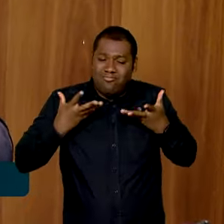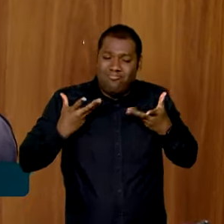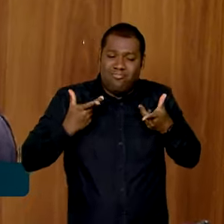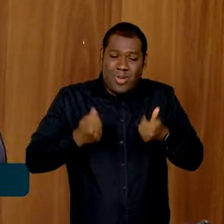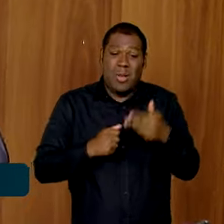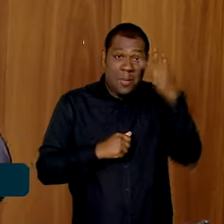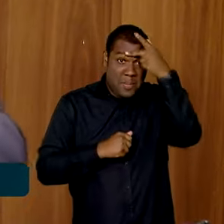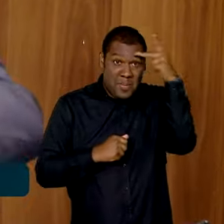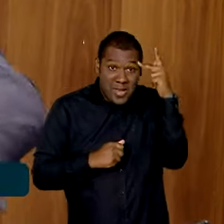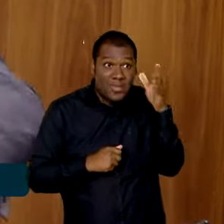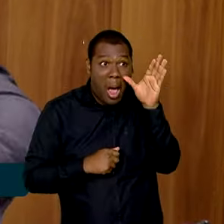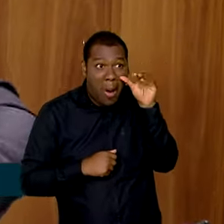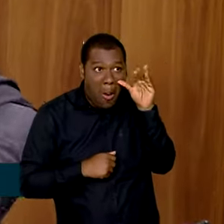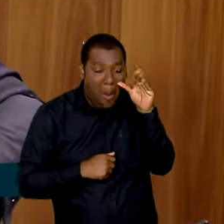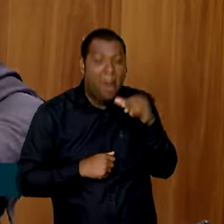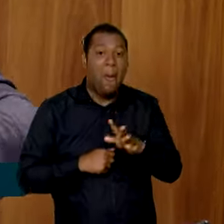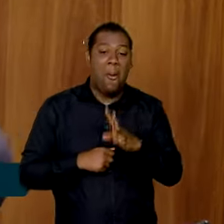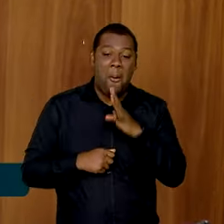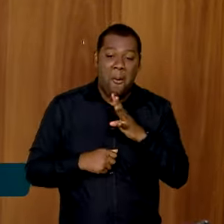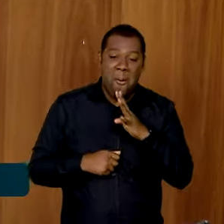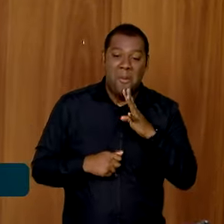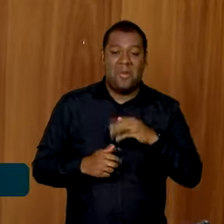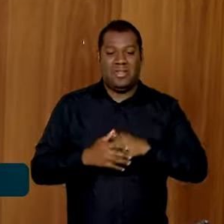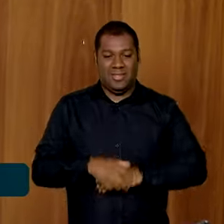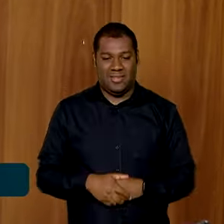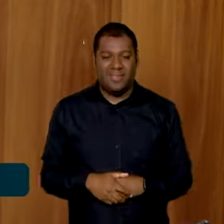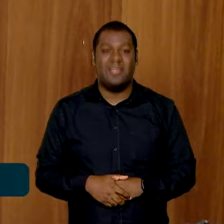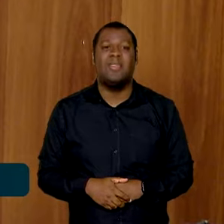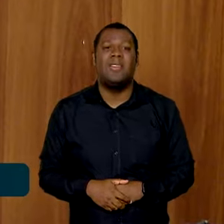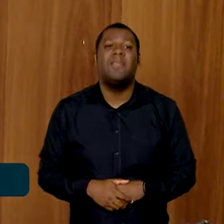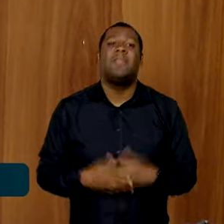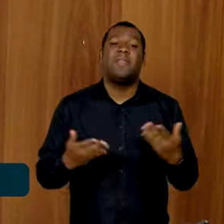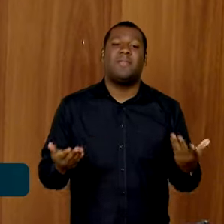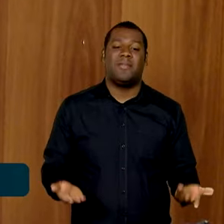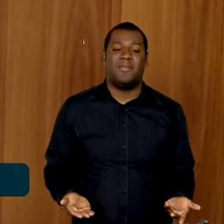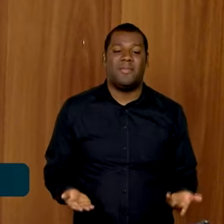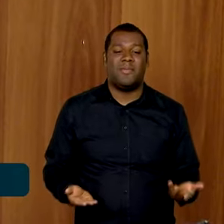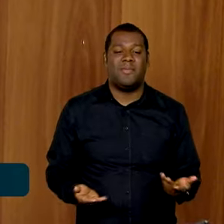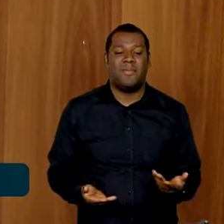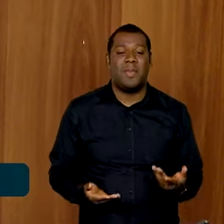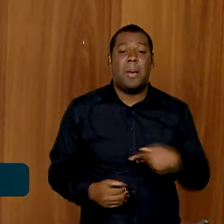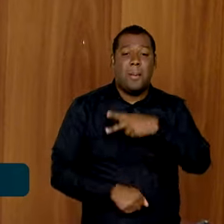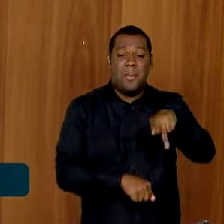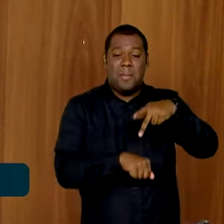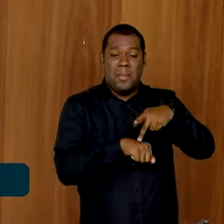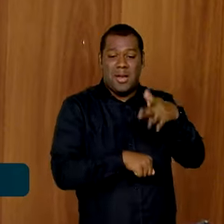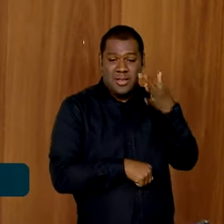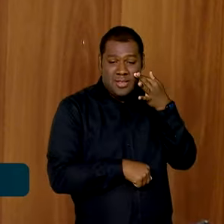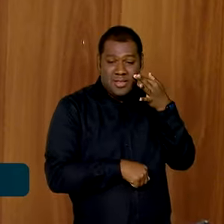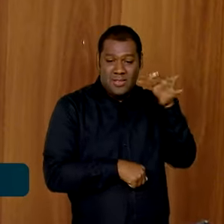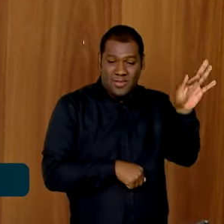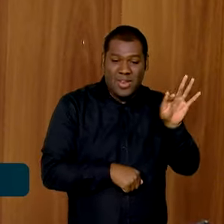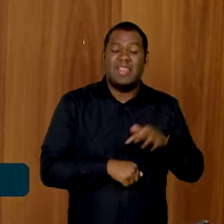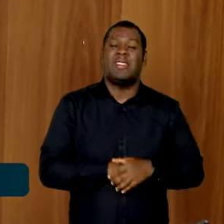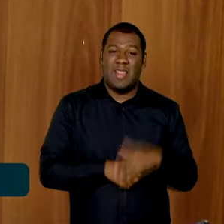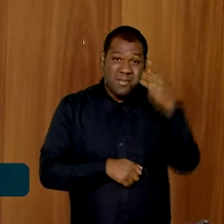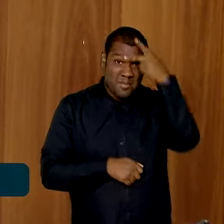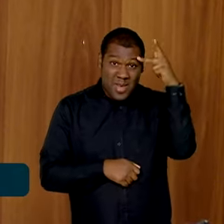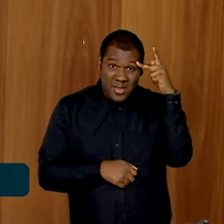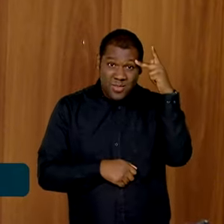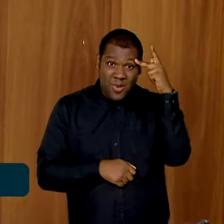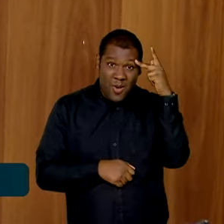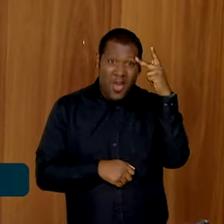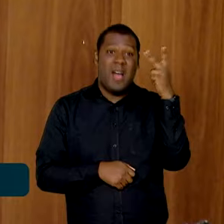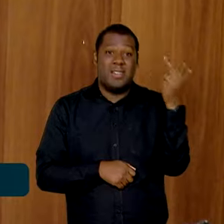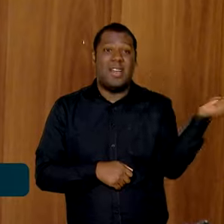Então, foi isso que a gente fez. A gente promoveu esse Brasil de forma correta. A França é um país que manda muito turista para cá.